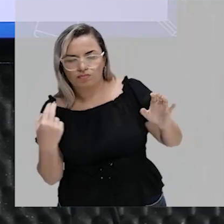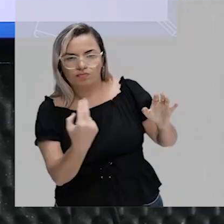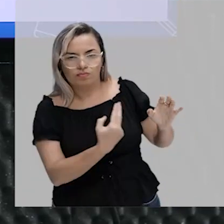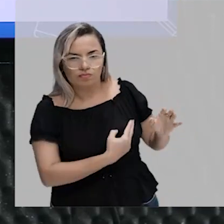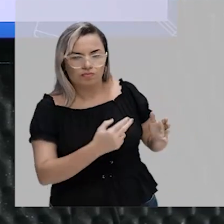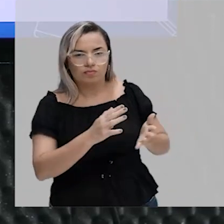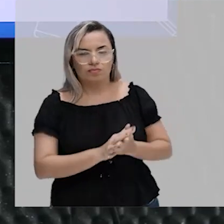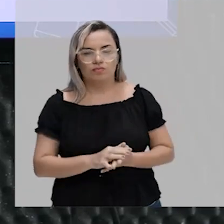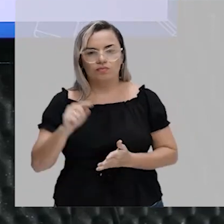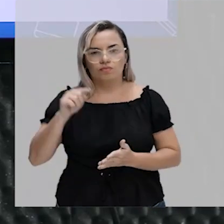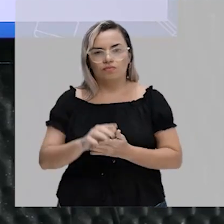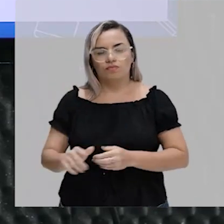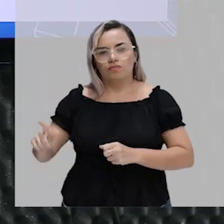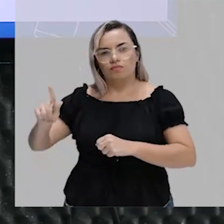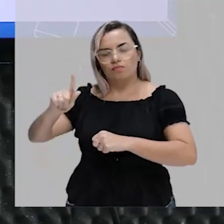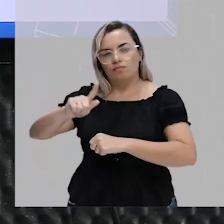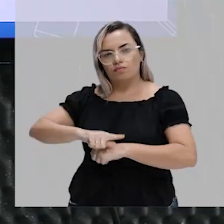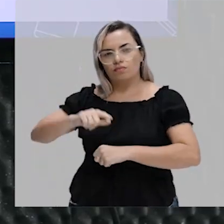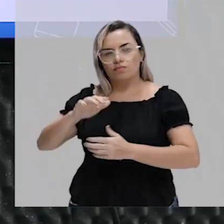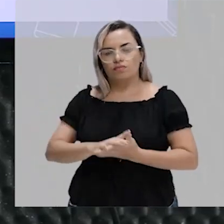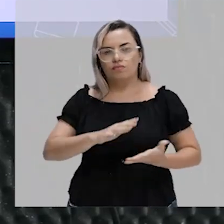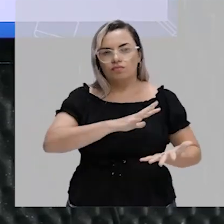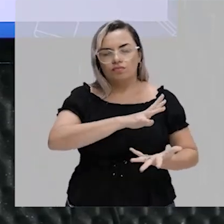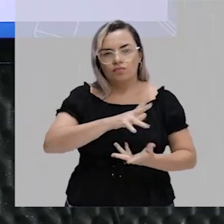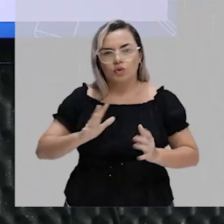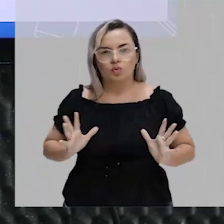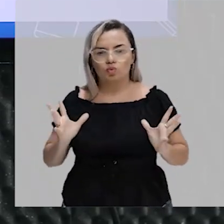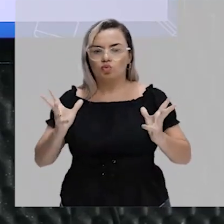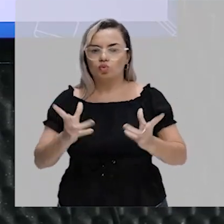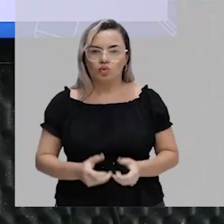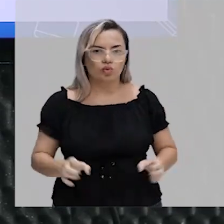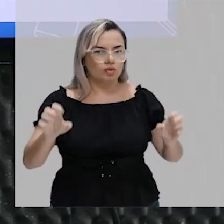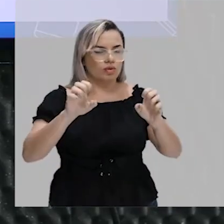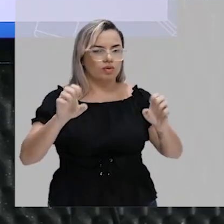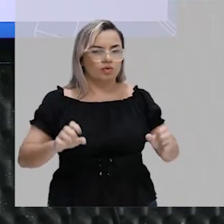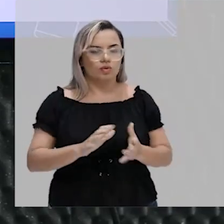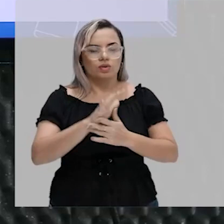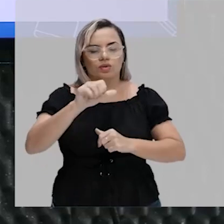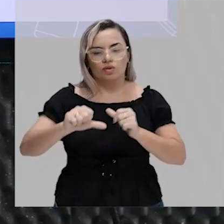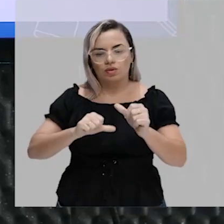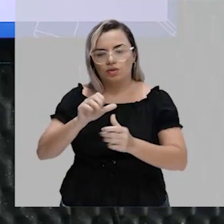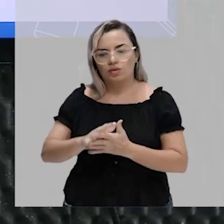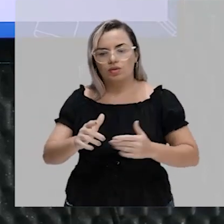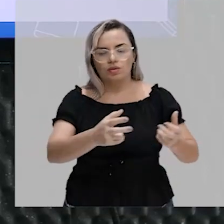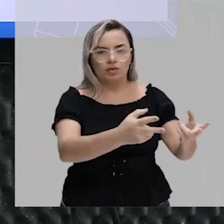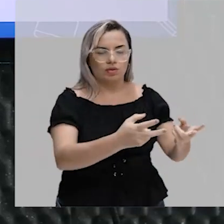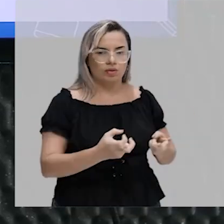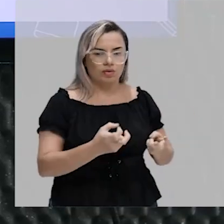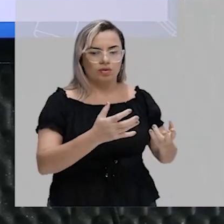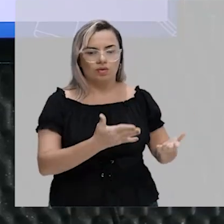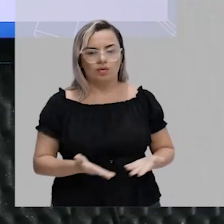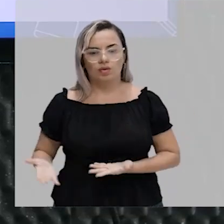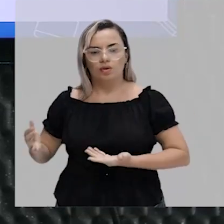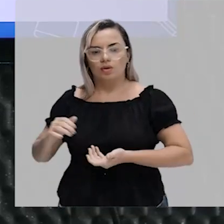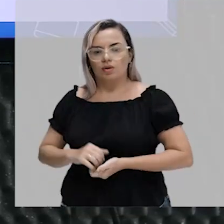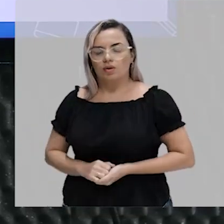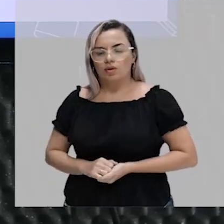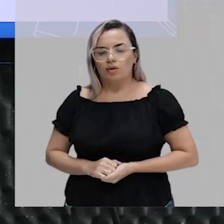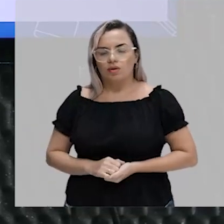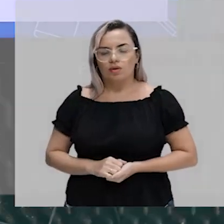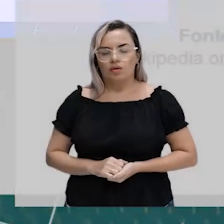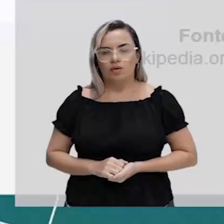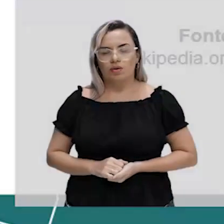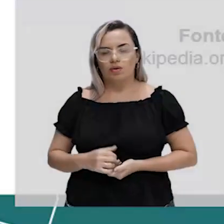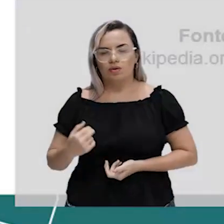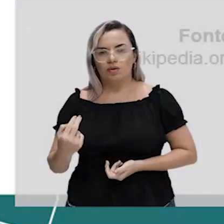os geógrafos que estudam o planeta Terra como um todo, tá? E eles perceberam essas modificações. E aí